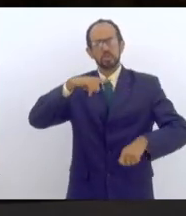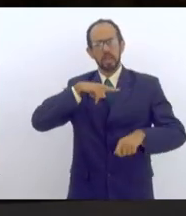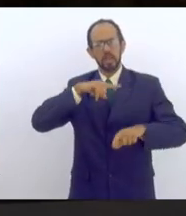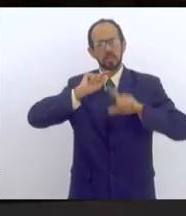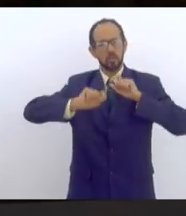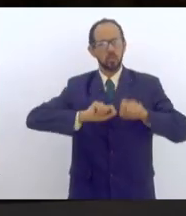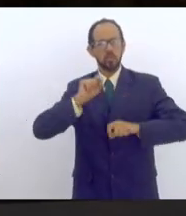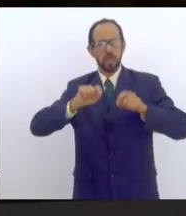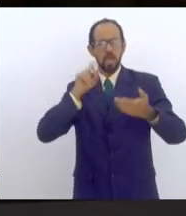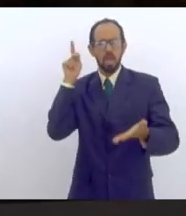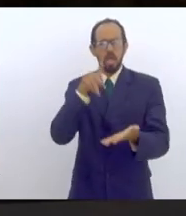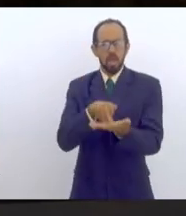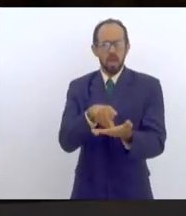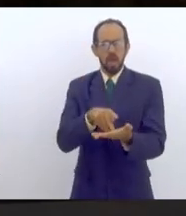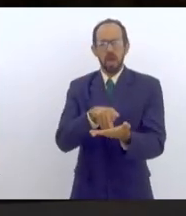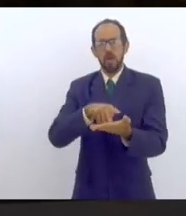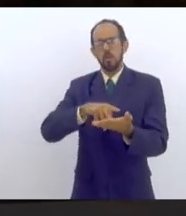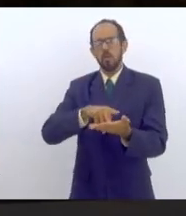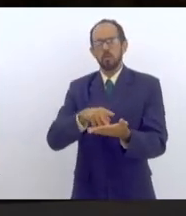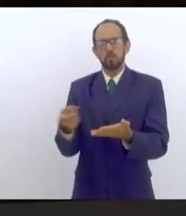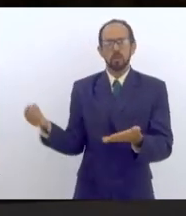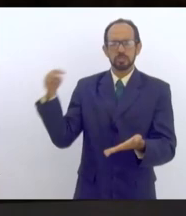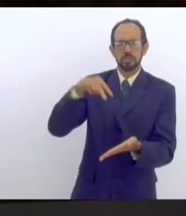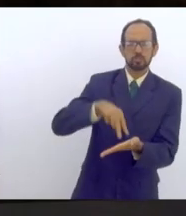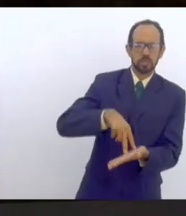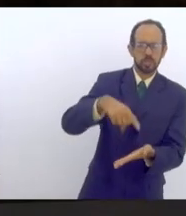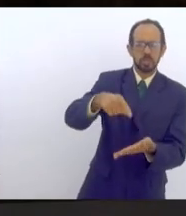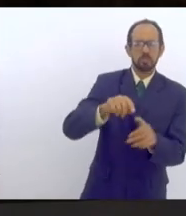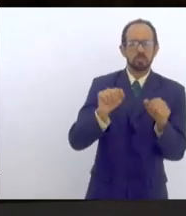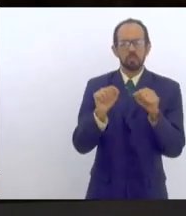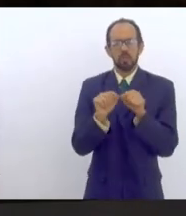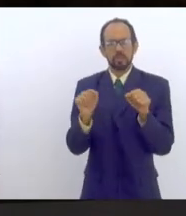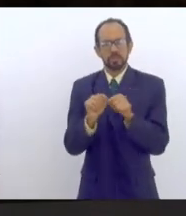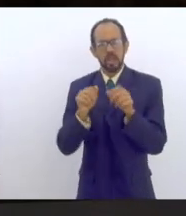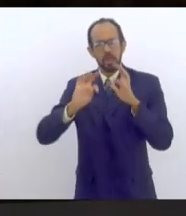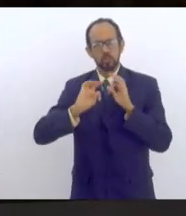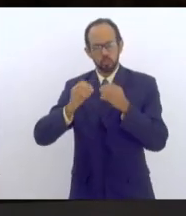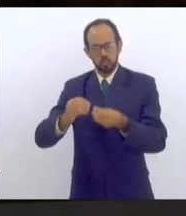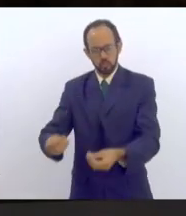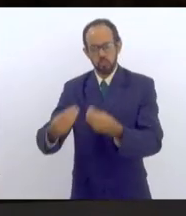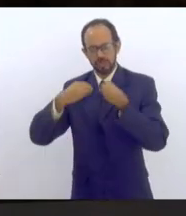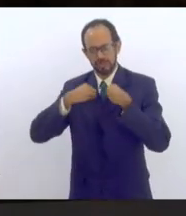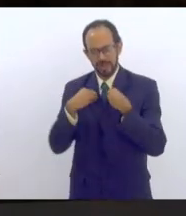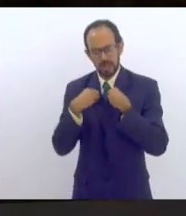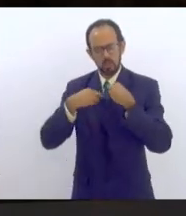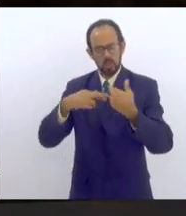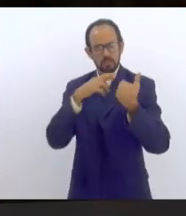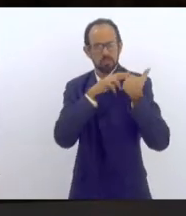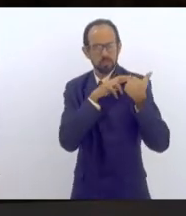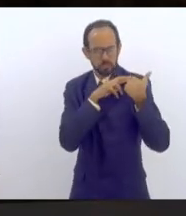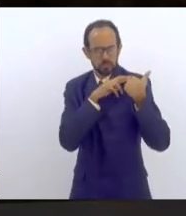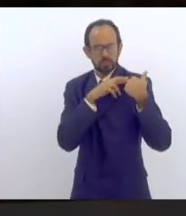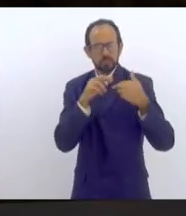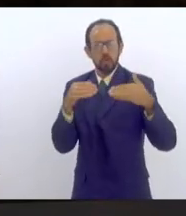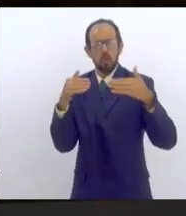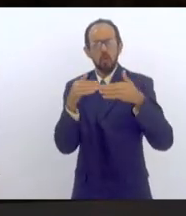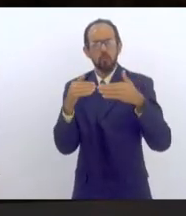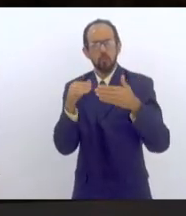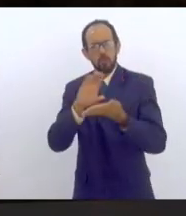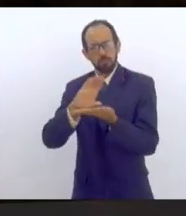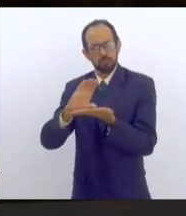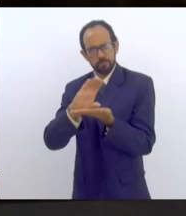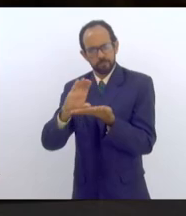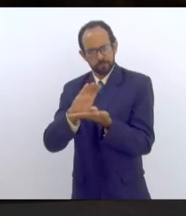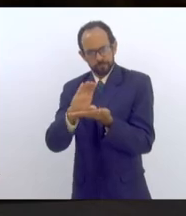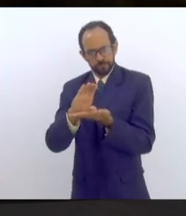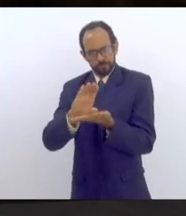aqui realmente para fazer aquilo que nos é dado de atribuição pela Constituição.